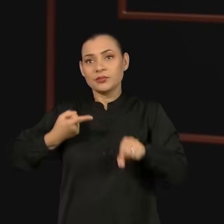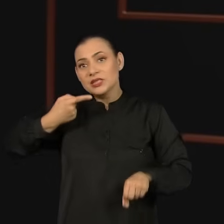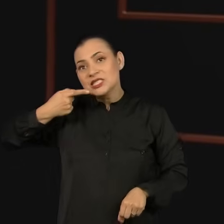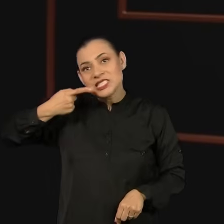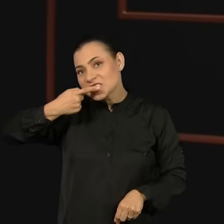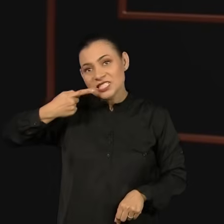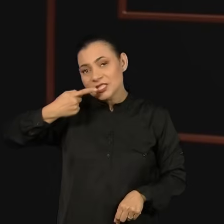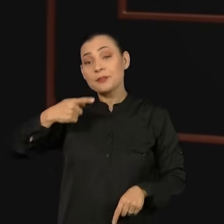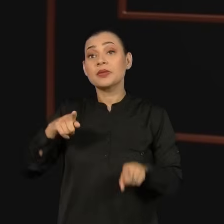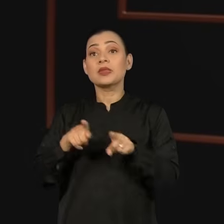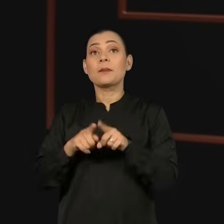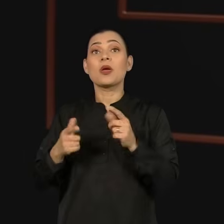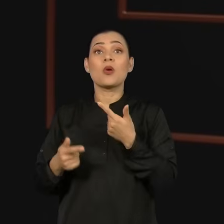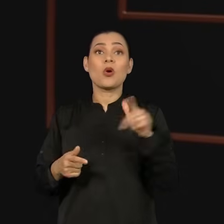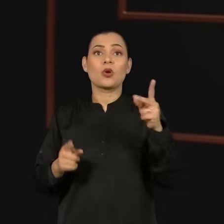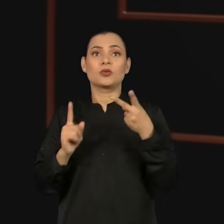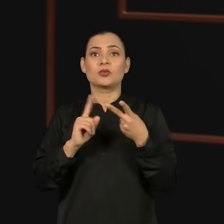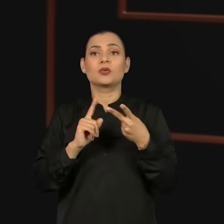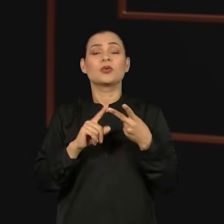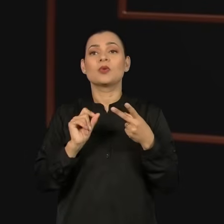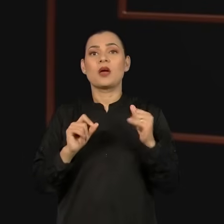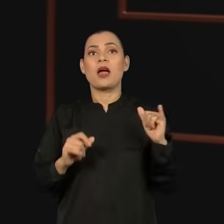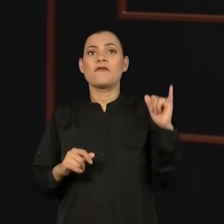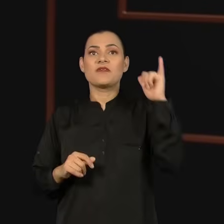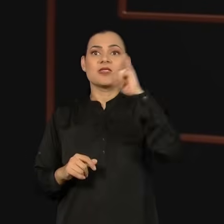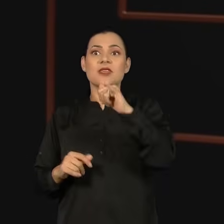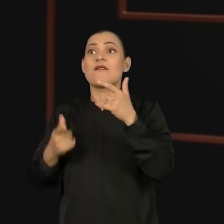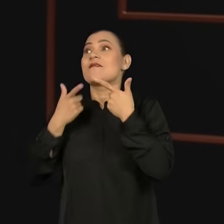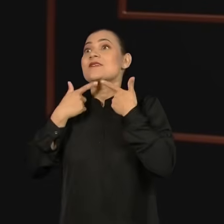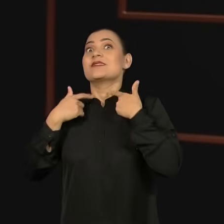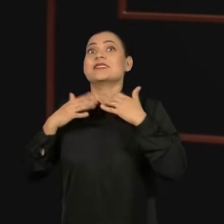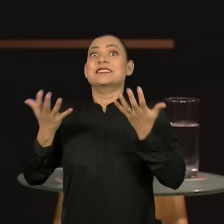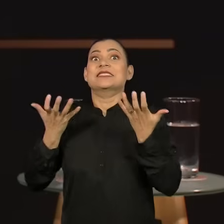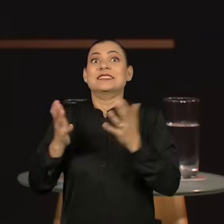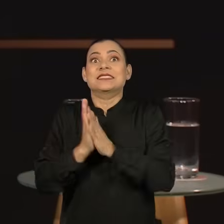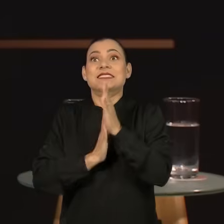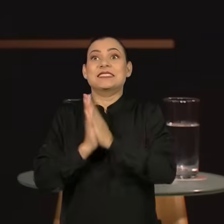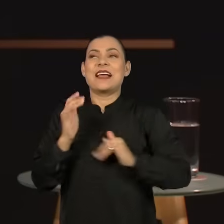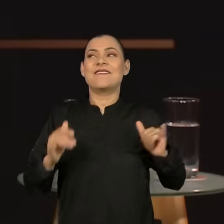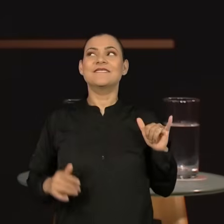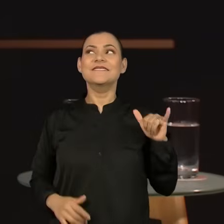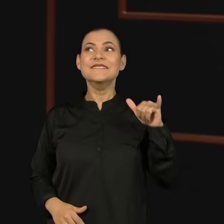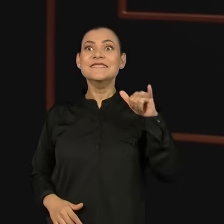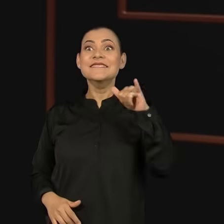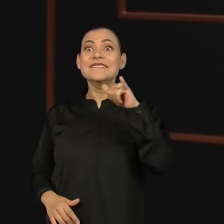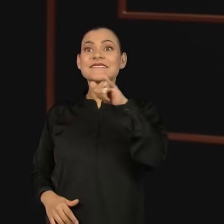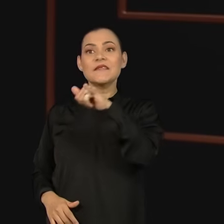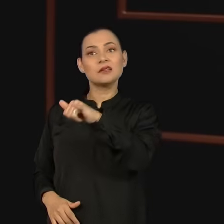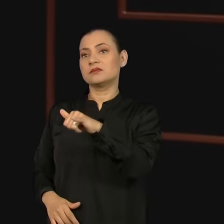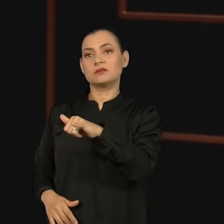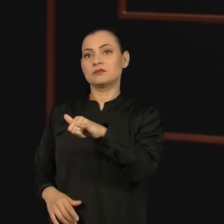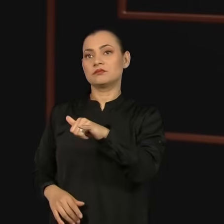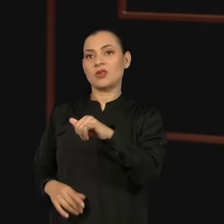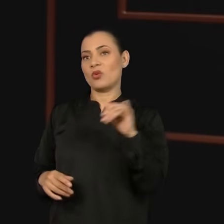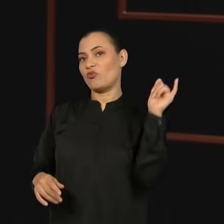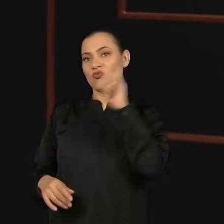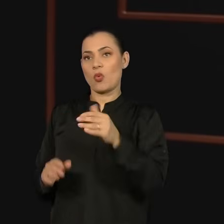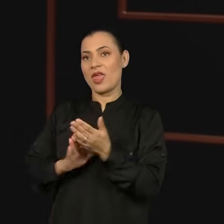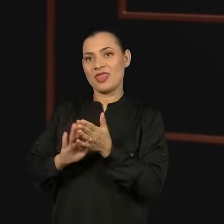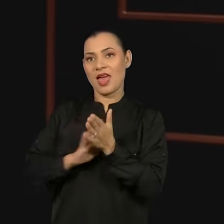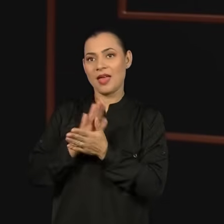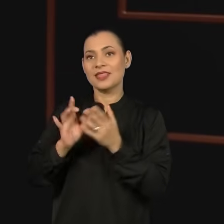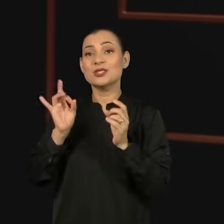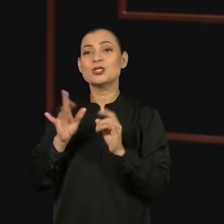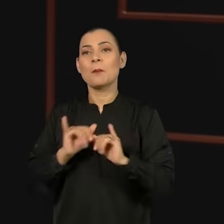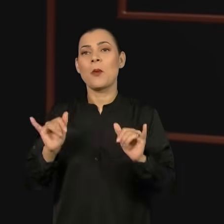num avião, porque eu tinha certeza que eu ia voar, né, pela primeira vez, mas não aconteceu nada, o avião fica parado no lugar. E o